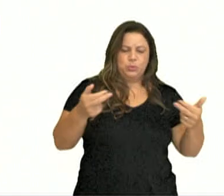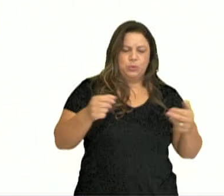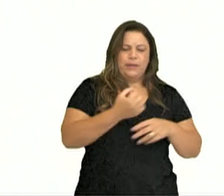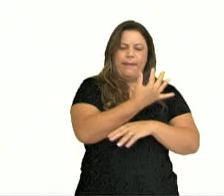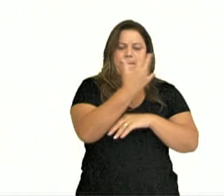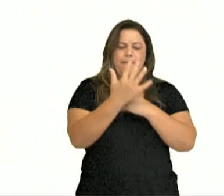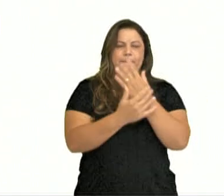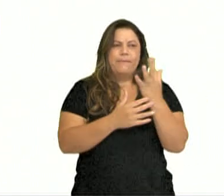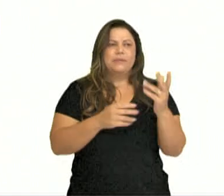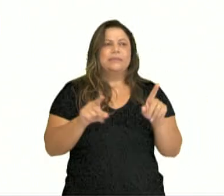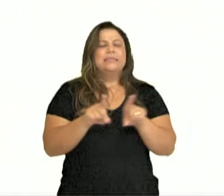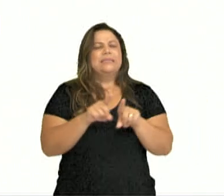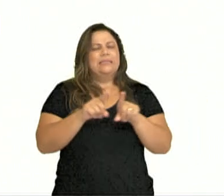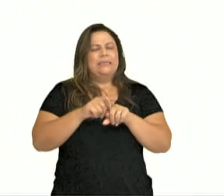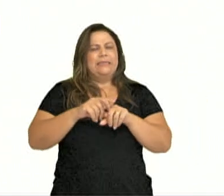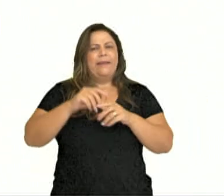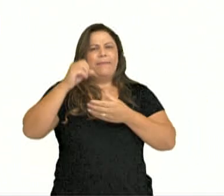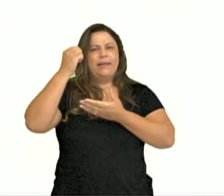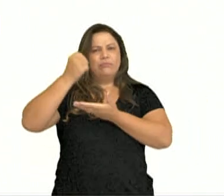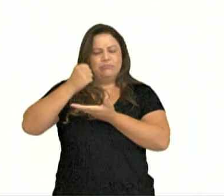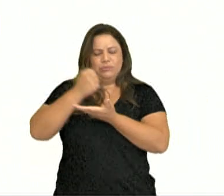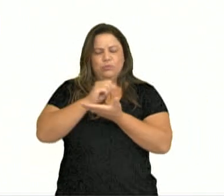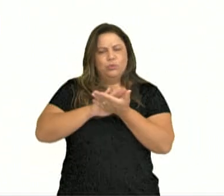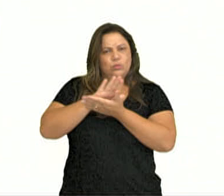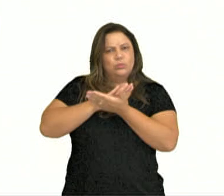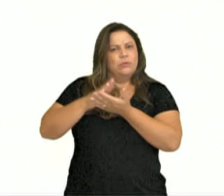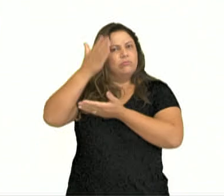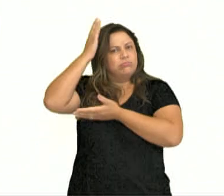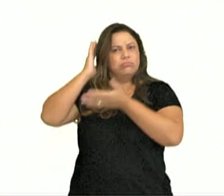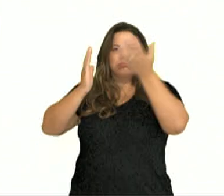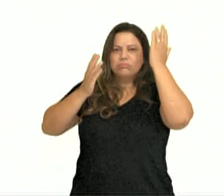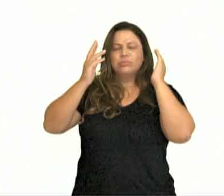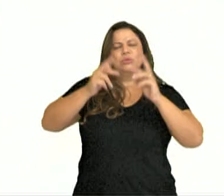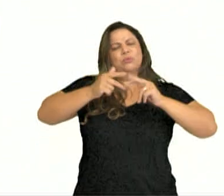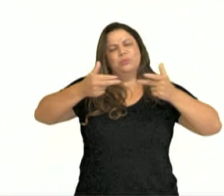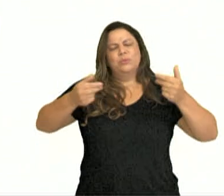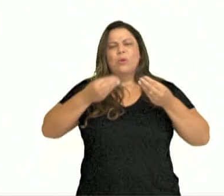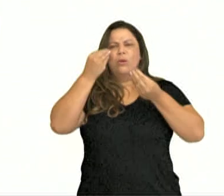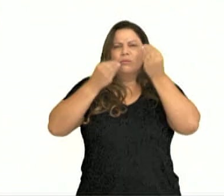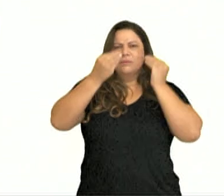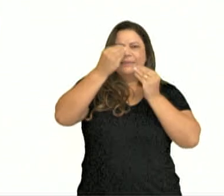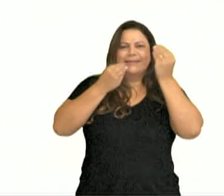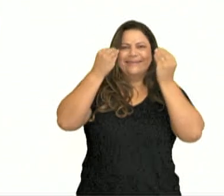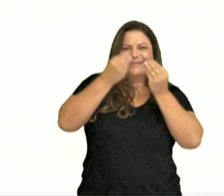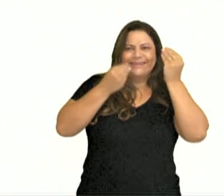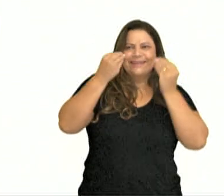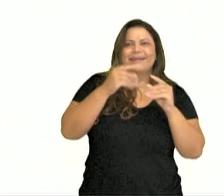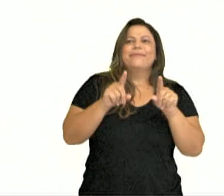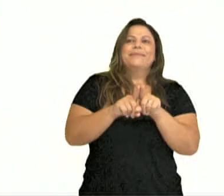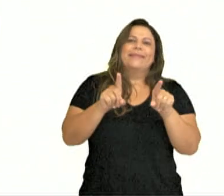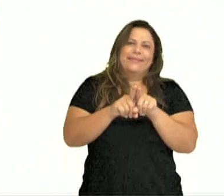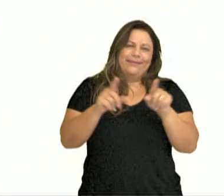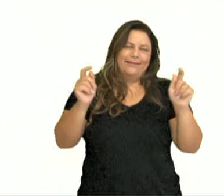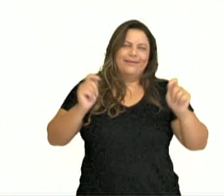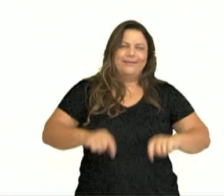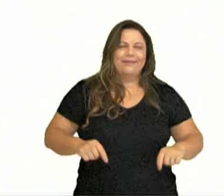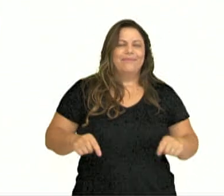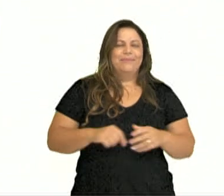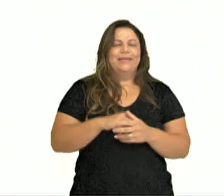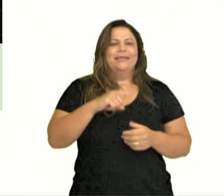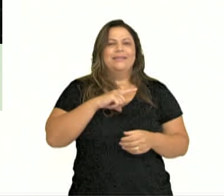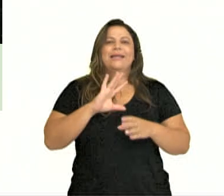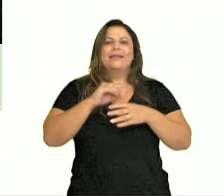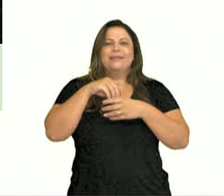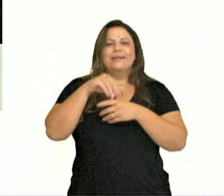de cosméticos, shampoos, né, cremes. Então, essa questão cosmética também a gente tem as algas ali.